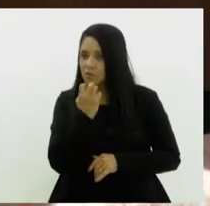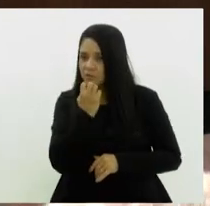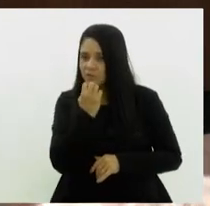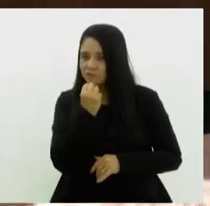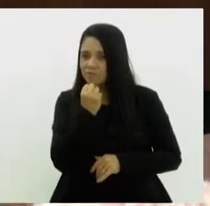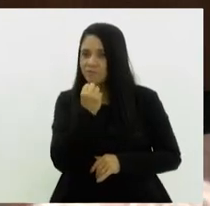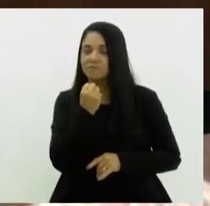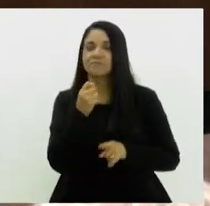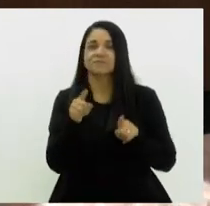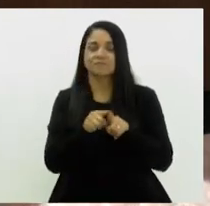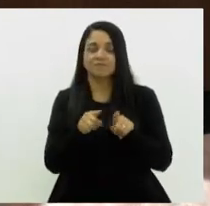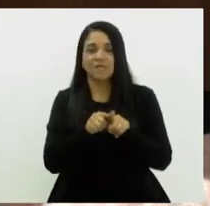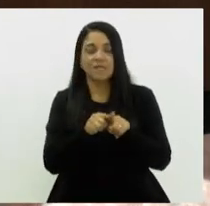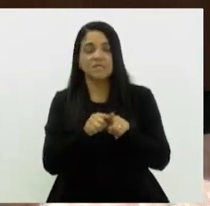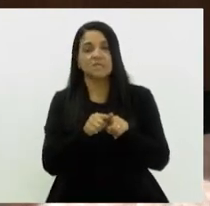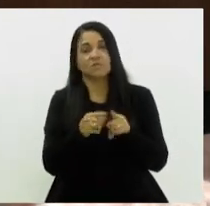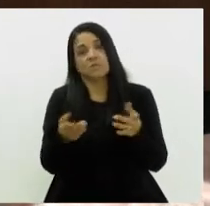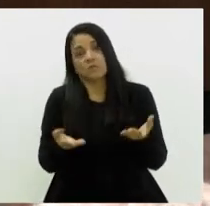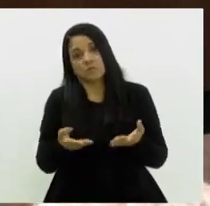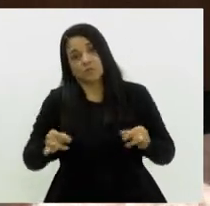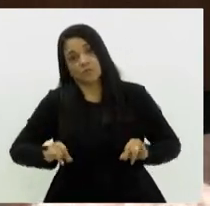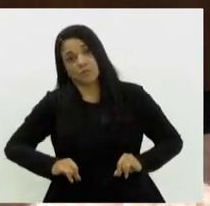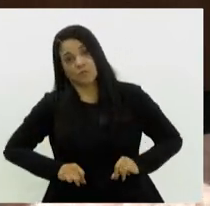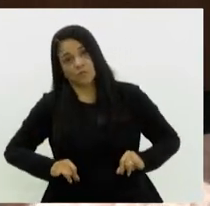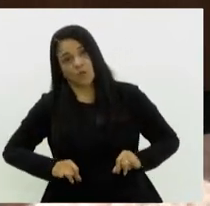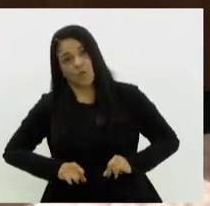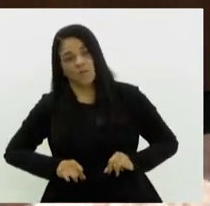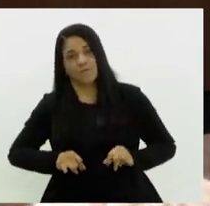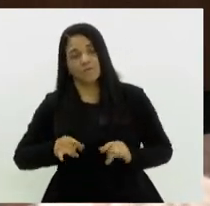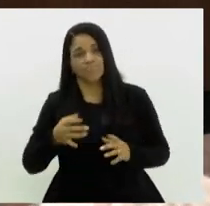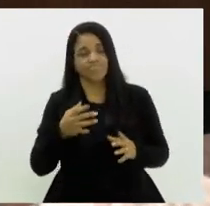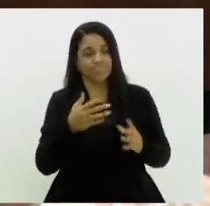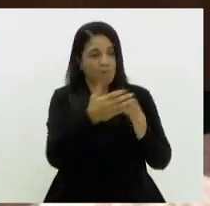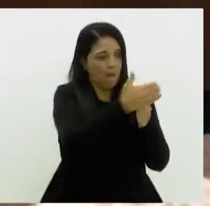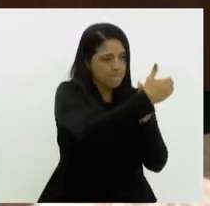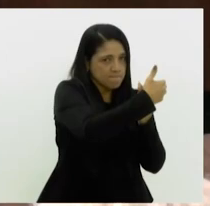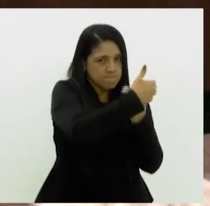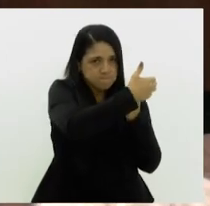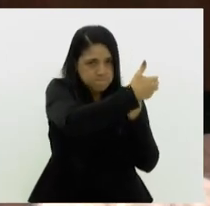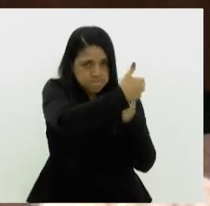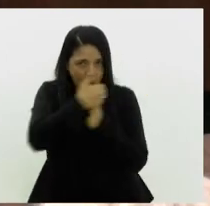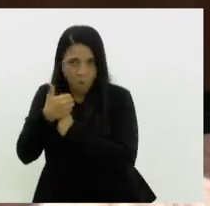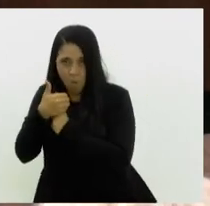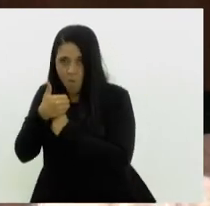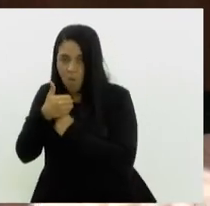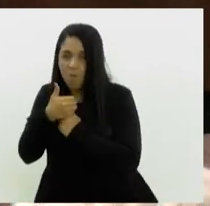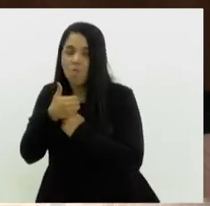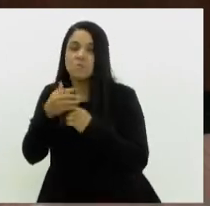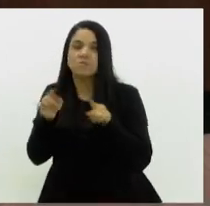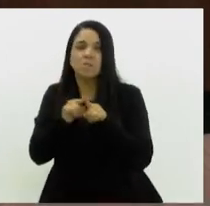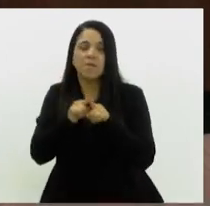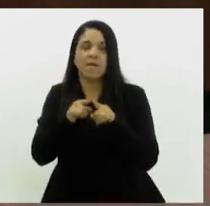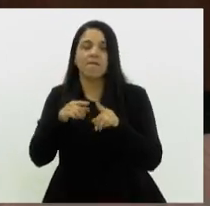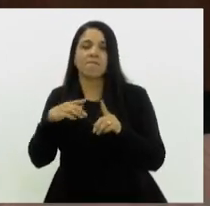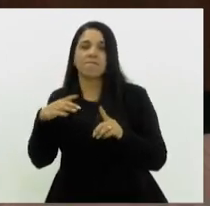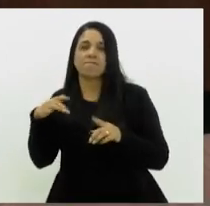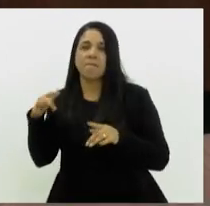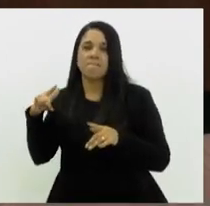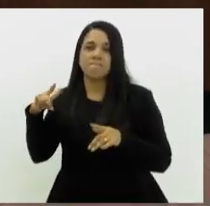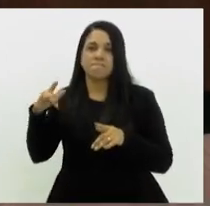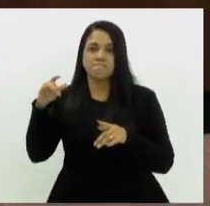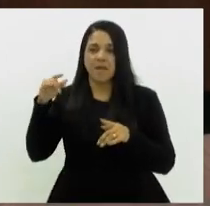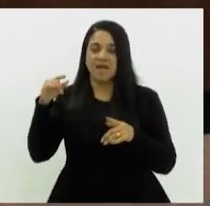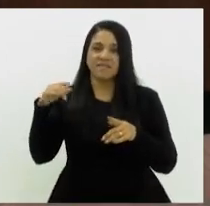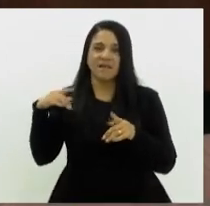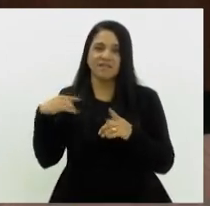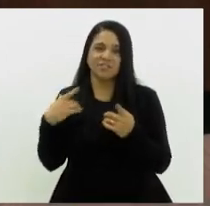hoje sofre com pessoas sequestradas, com ataques humanistas, enfim, fica aqui registrada